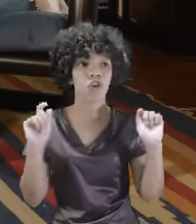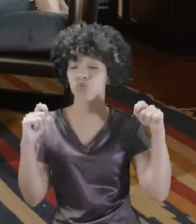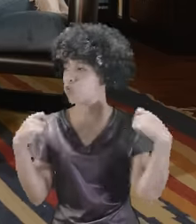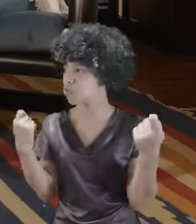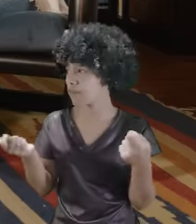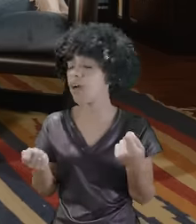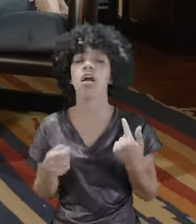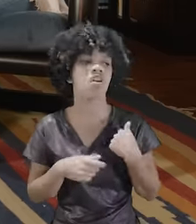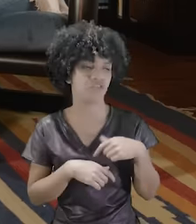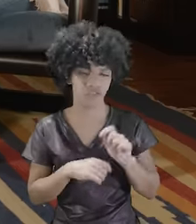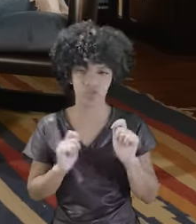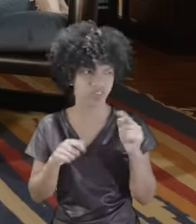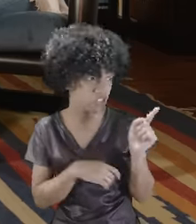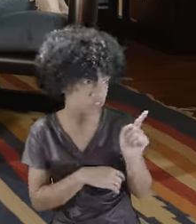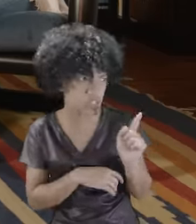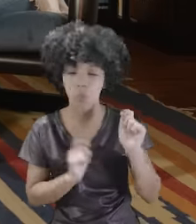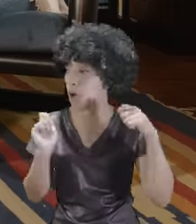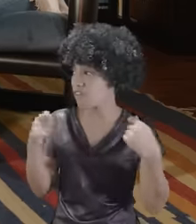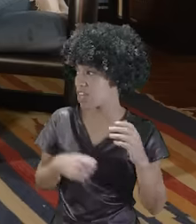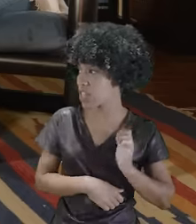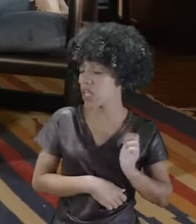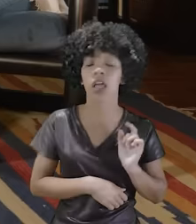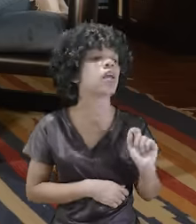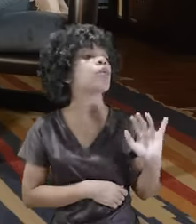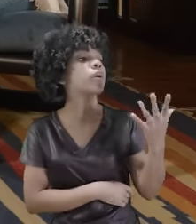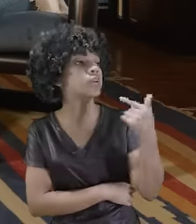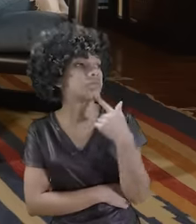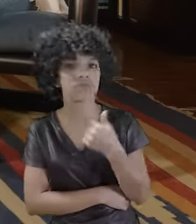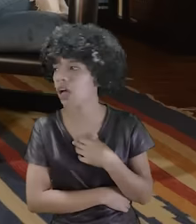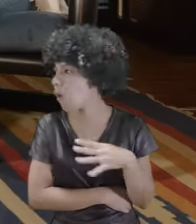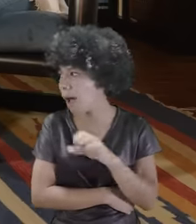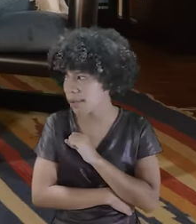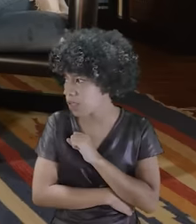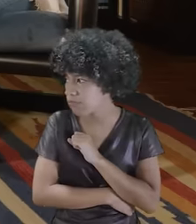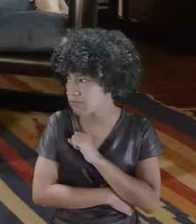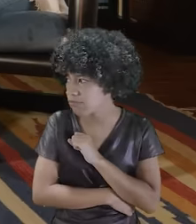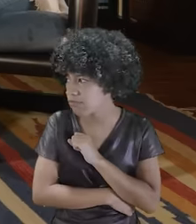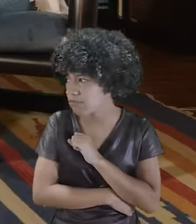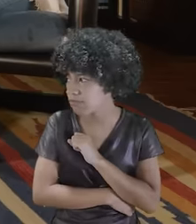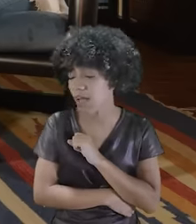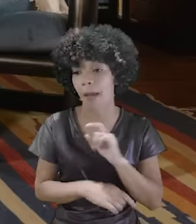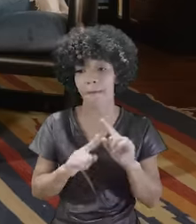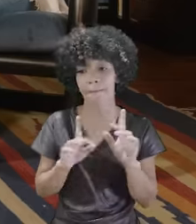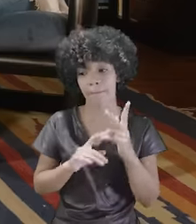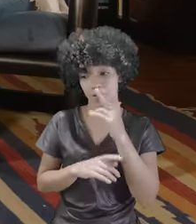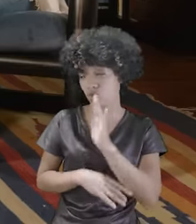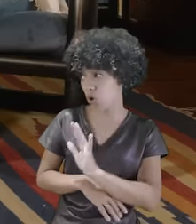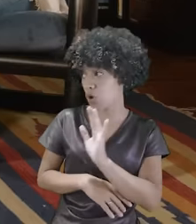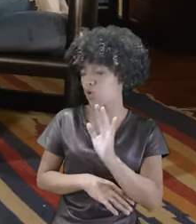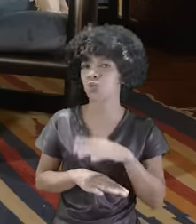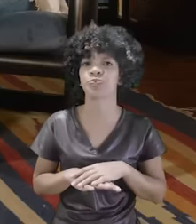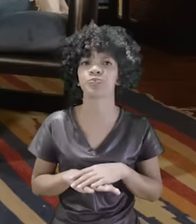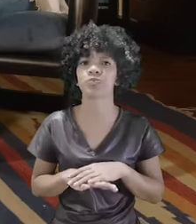Você tem uma festa uma festa gay e aí adorei Mas eu achei que eu